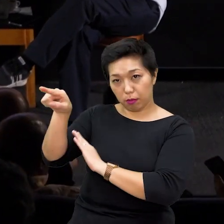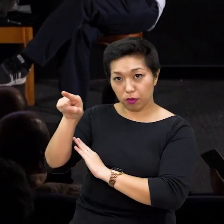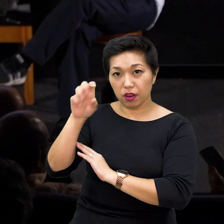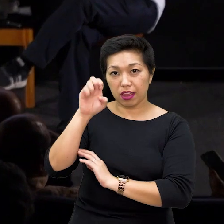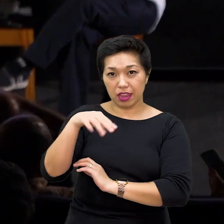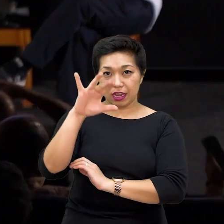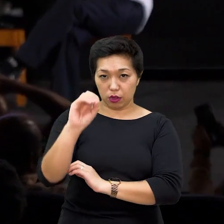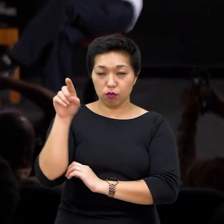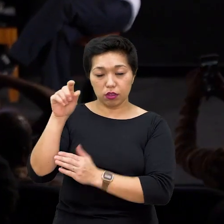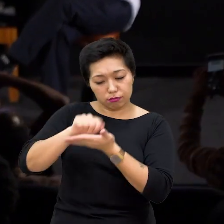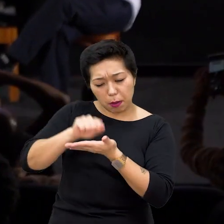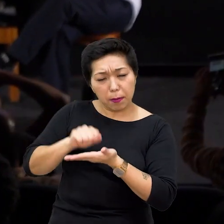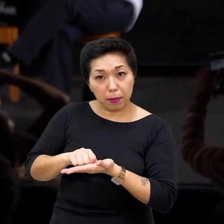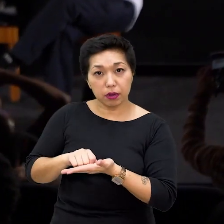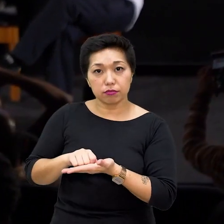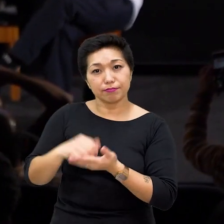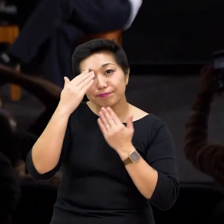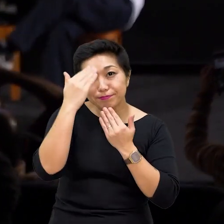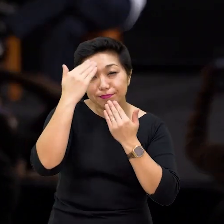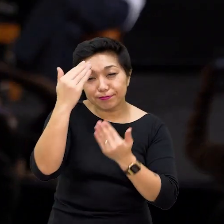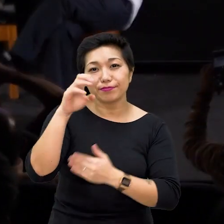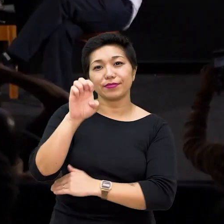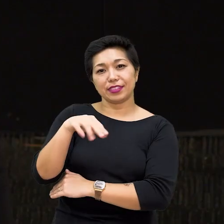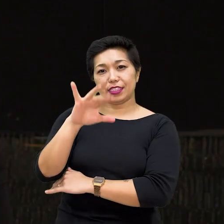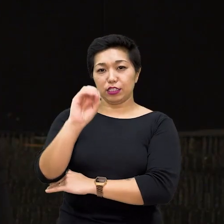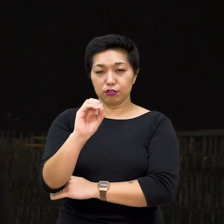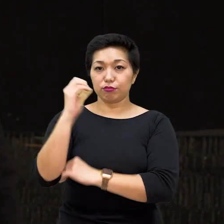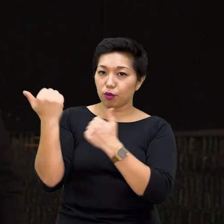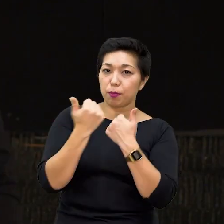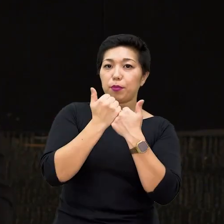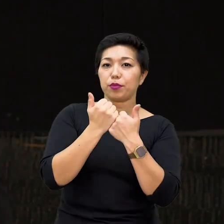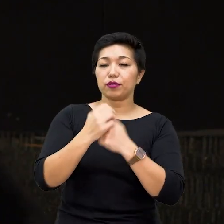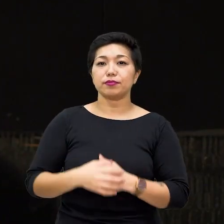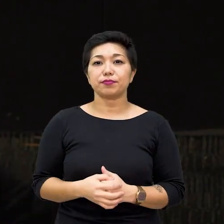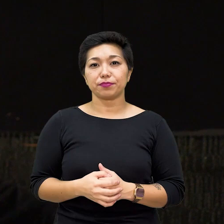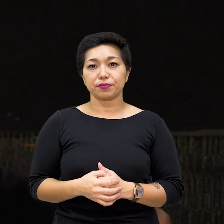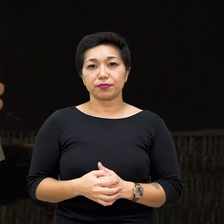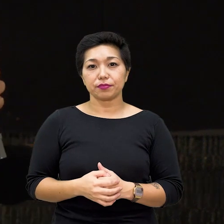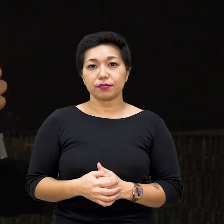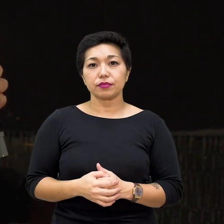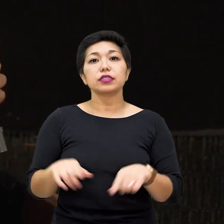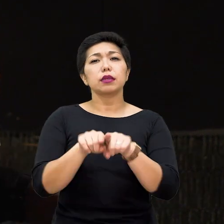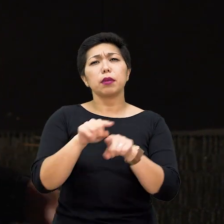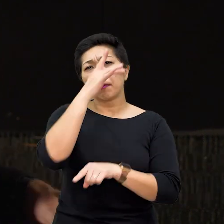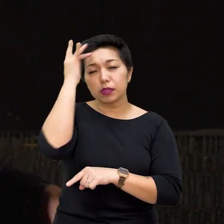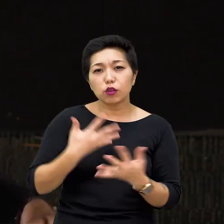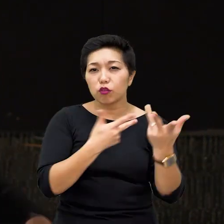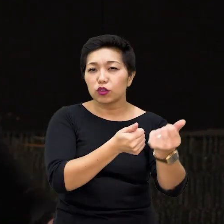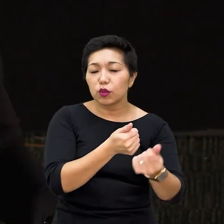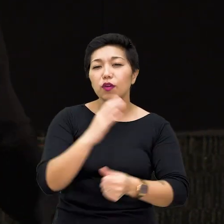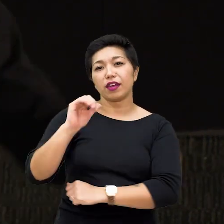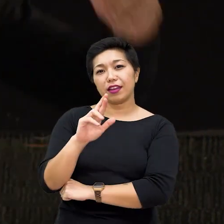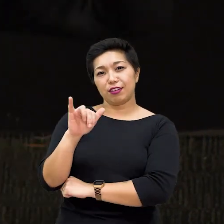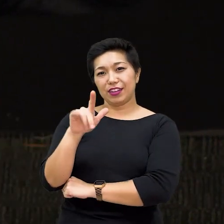Perguntas por escrito, o Enio está lá. Muito obrigado, Enio, pelo apoio e a quem que nos convidou também, a